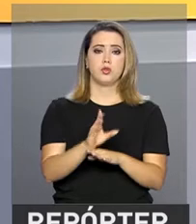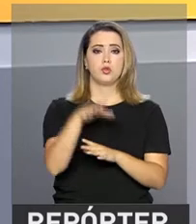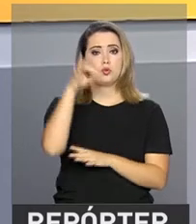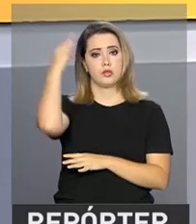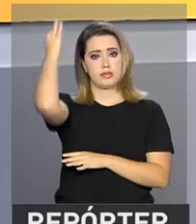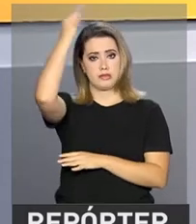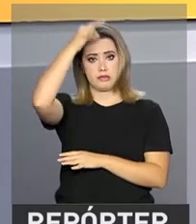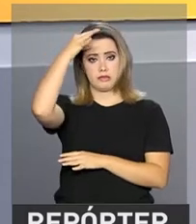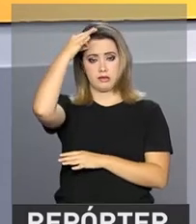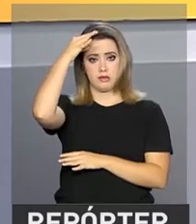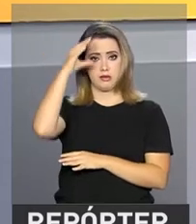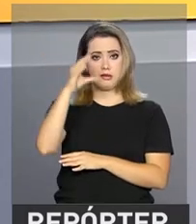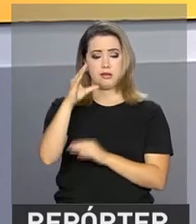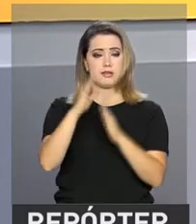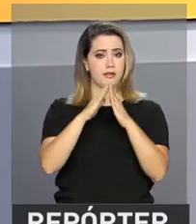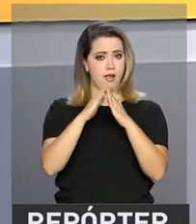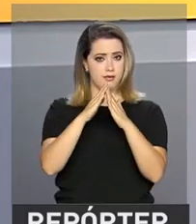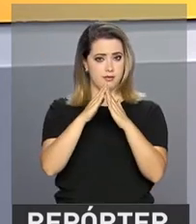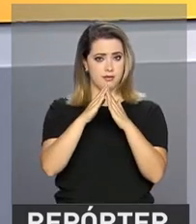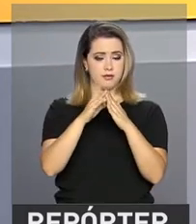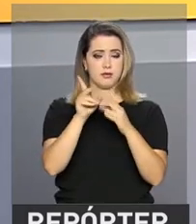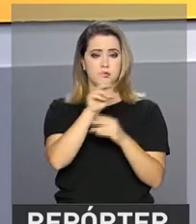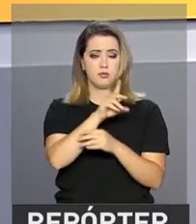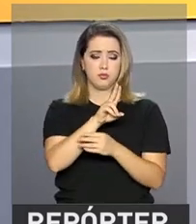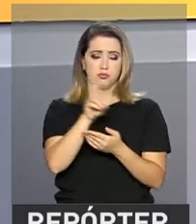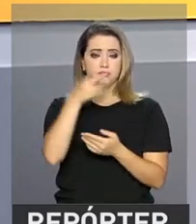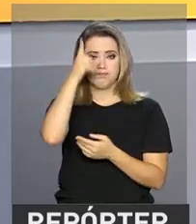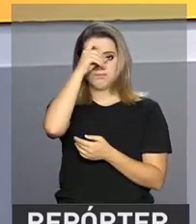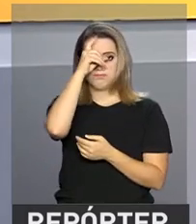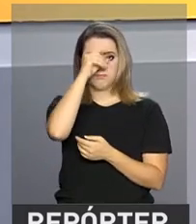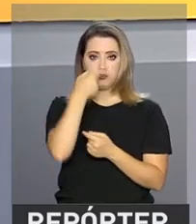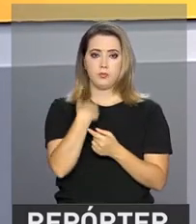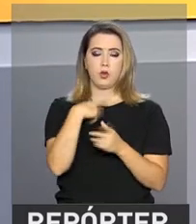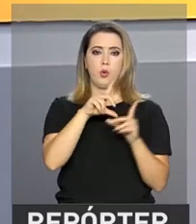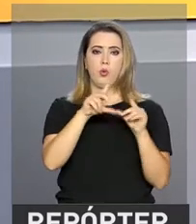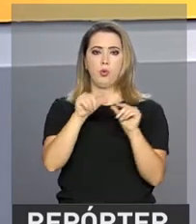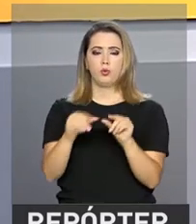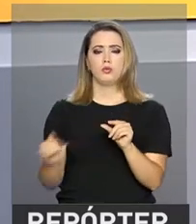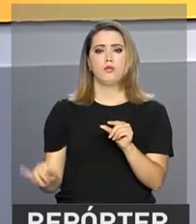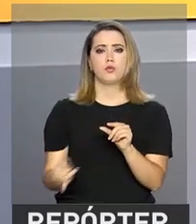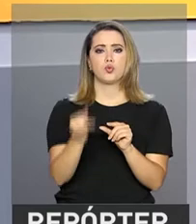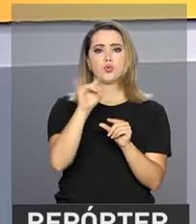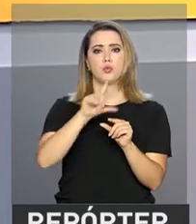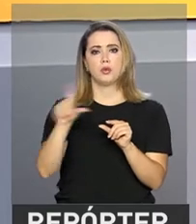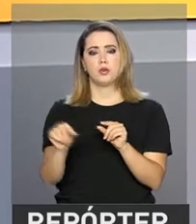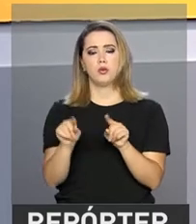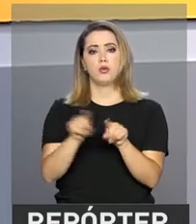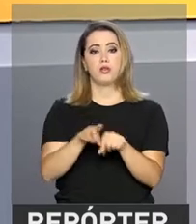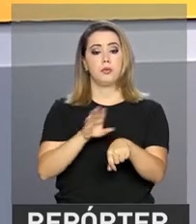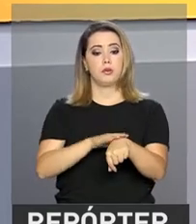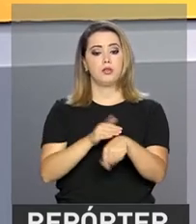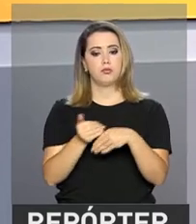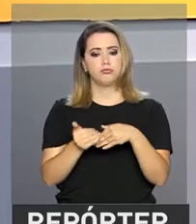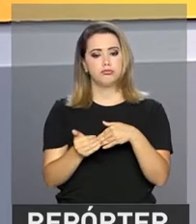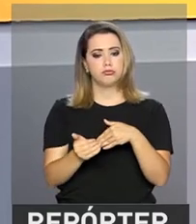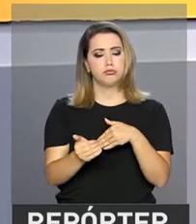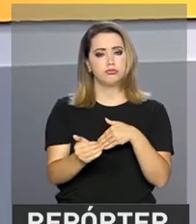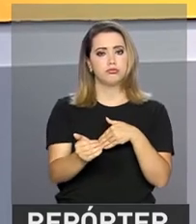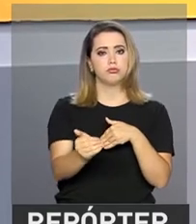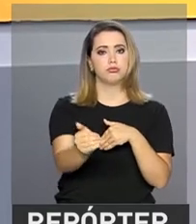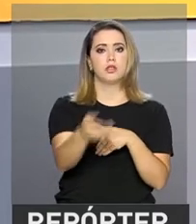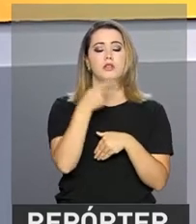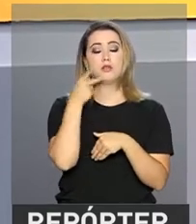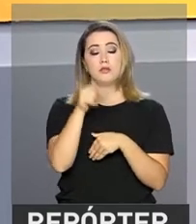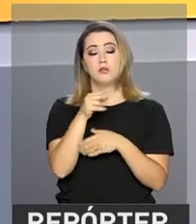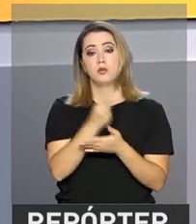prevê ainda juros mais baixos e aumento no prazo de carência. O presidente em exercício, Rodrigo Maia, destacou que esses